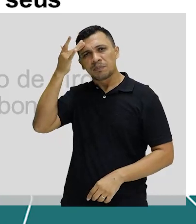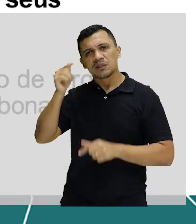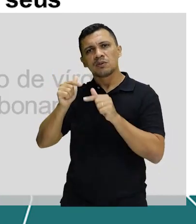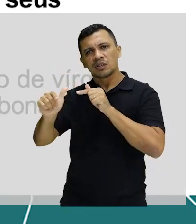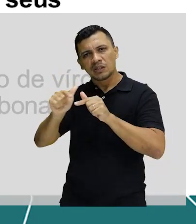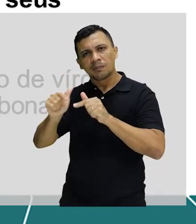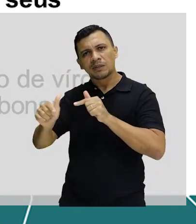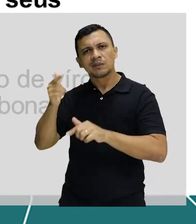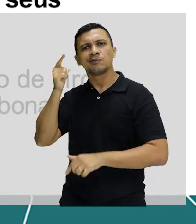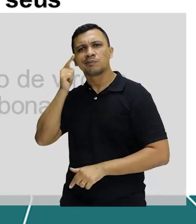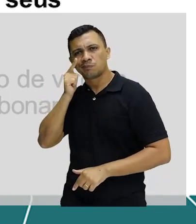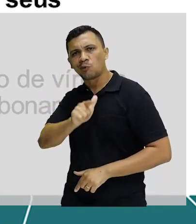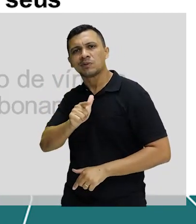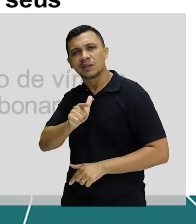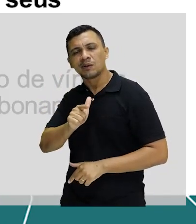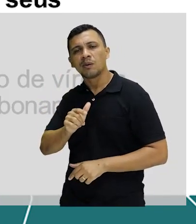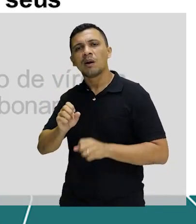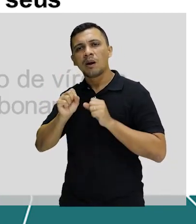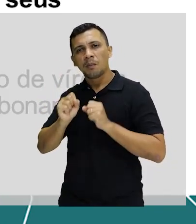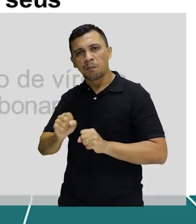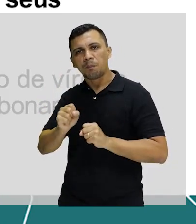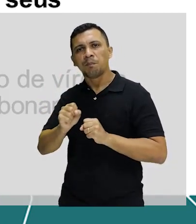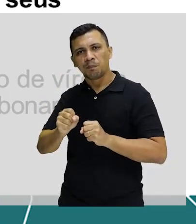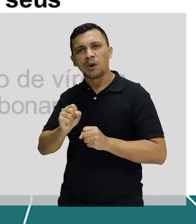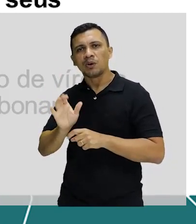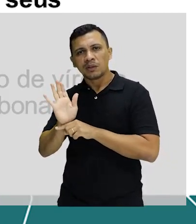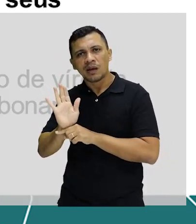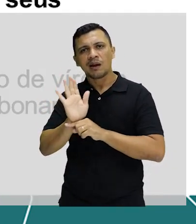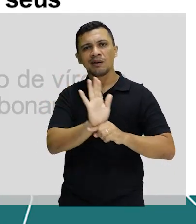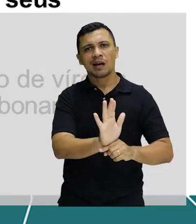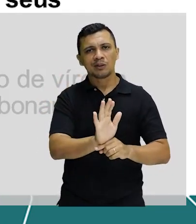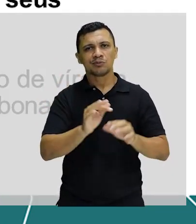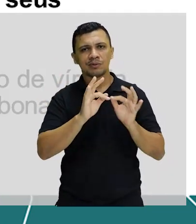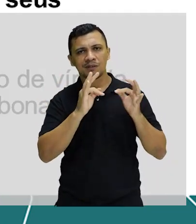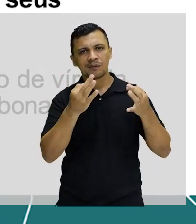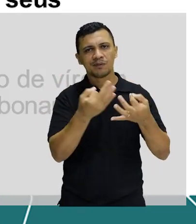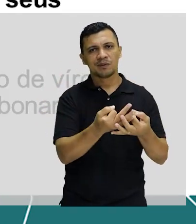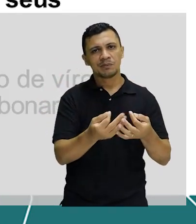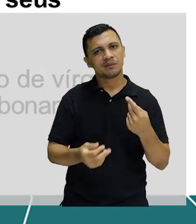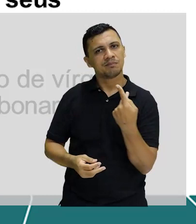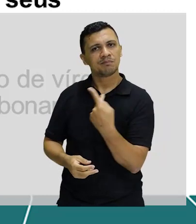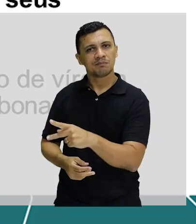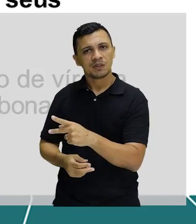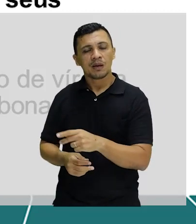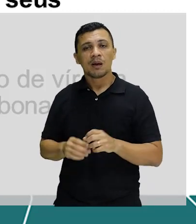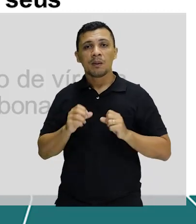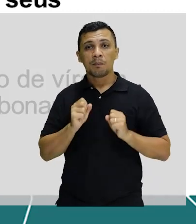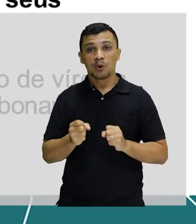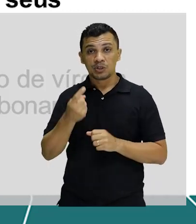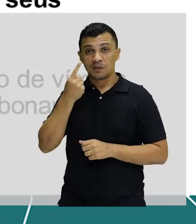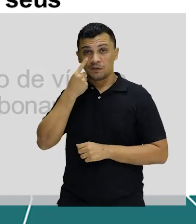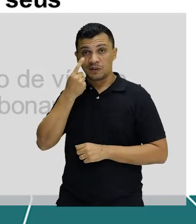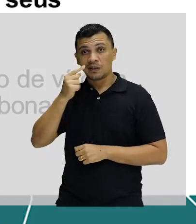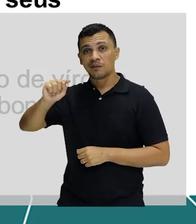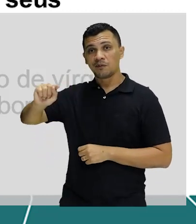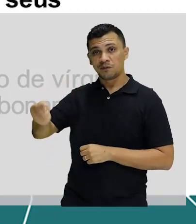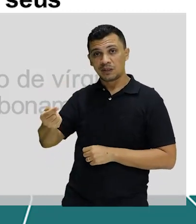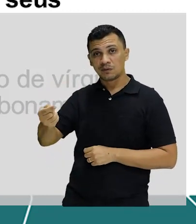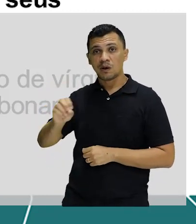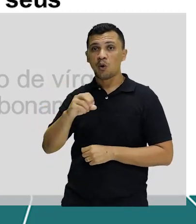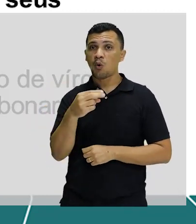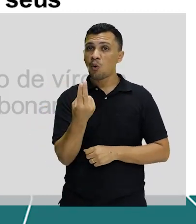seus empregos podem sustentar suas famílias, né? Então, observem que eu posso utilizar com a vírgula ou sem a vírgula.